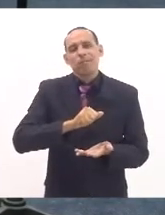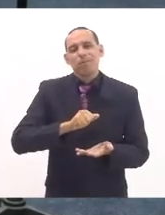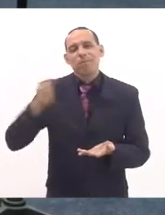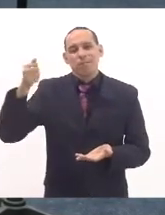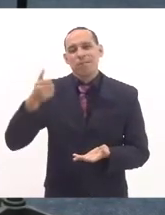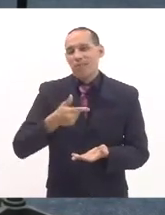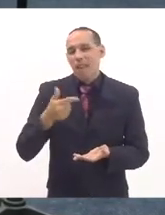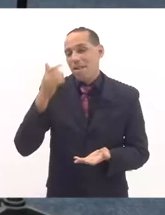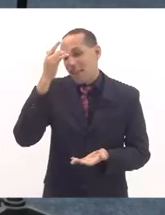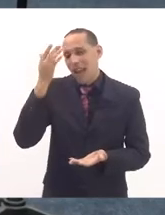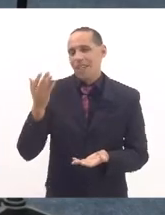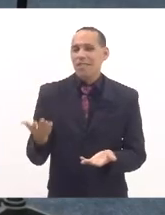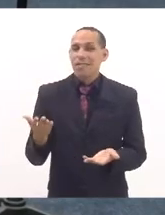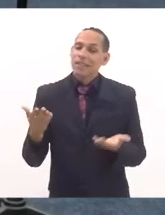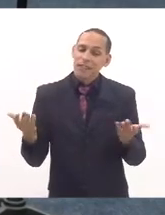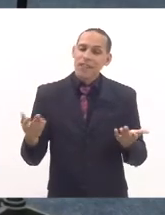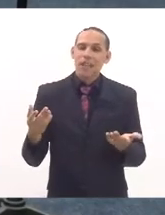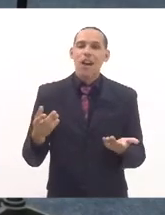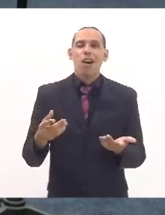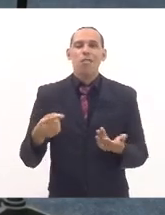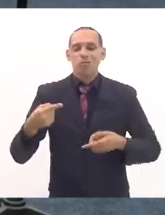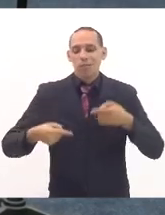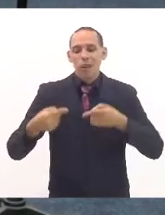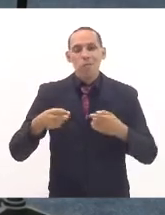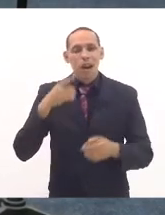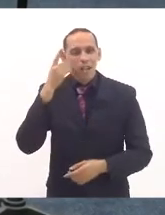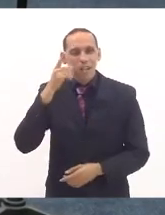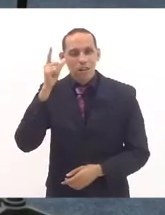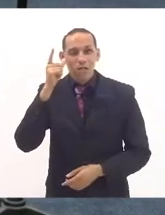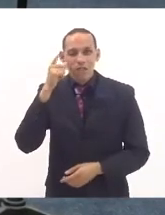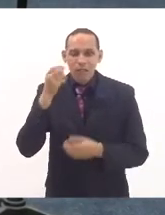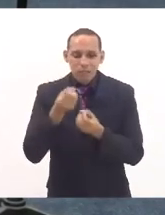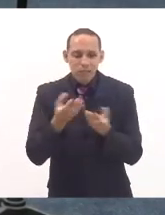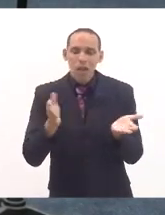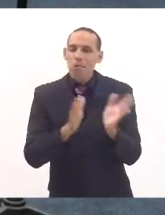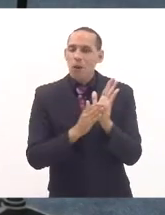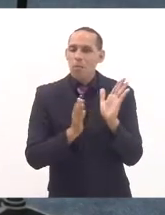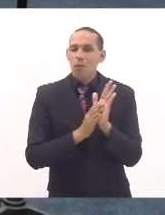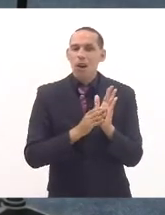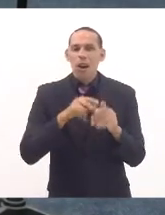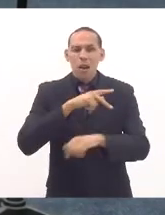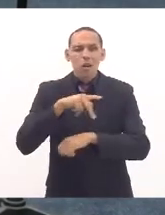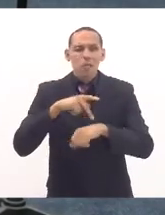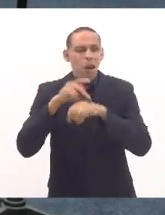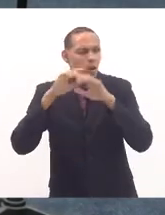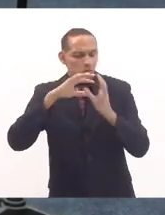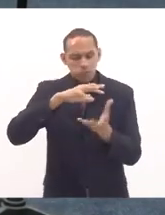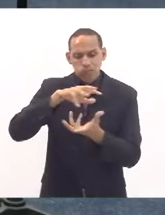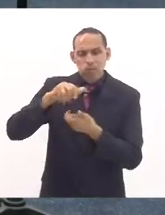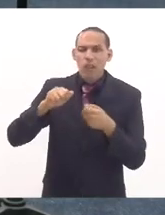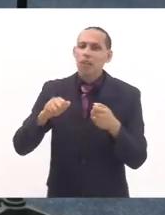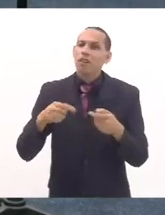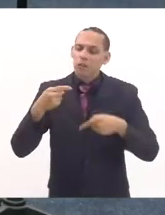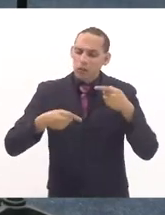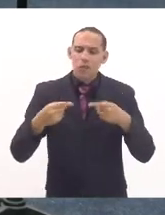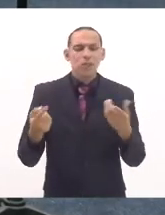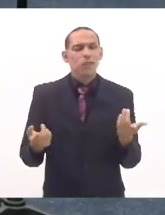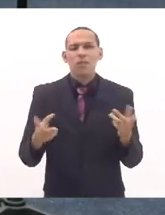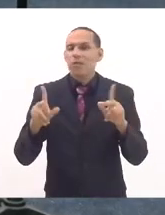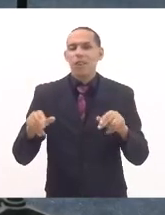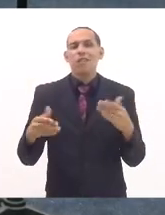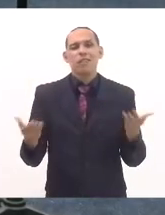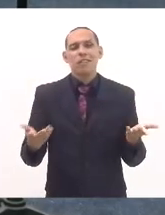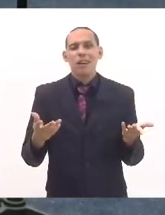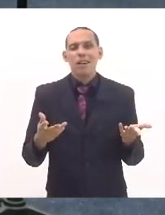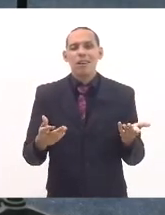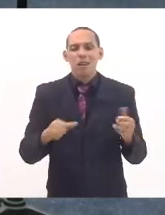que a deputada Lucinha está propondo e que é um debate importante, que os países no mundo inteiro fazem essa discussão. Eu ia falar. E eu não consigo entender por que